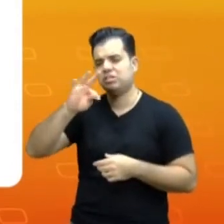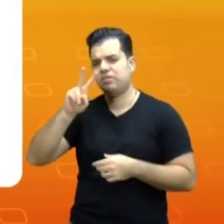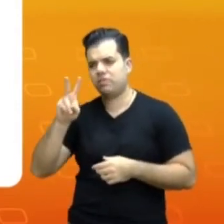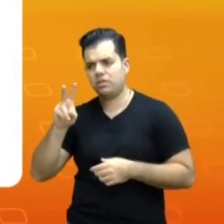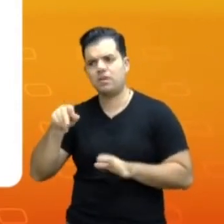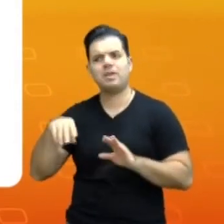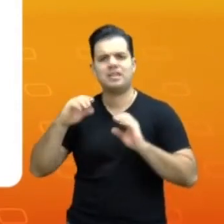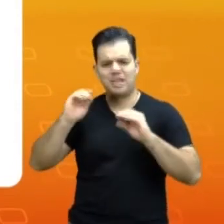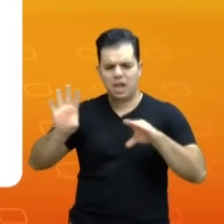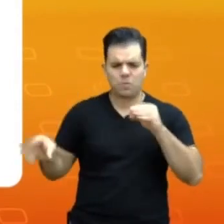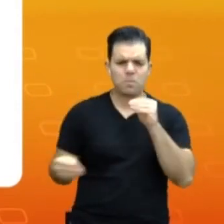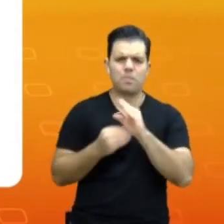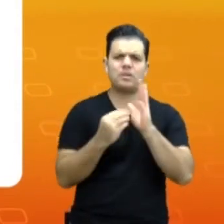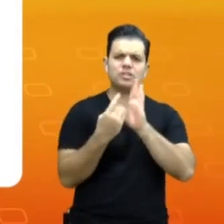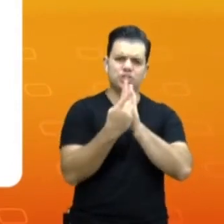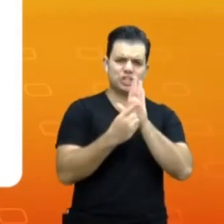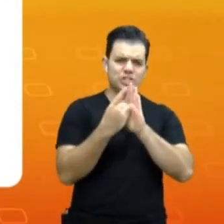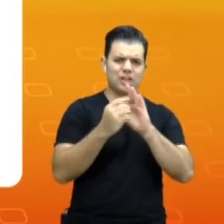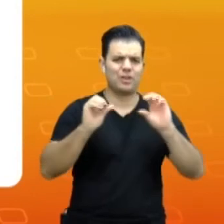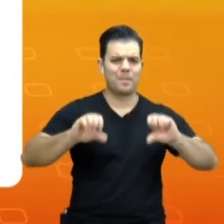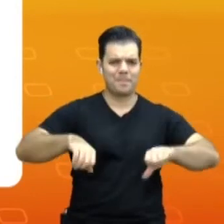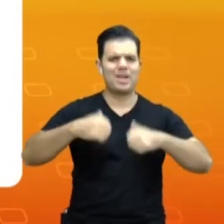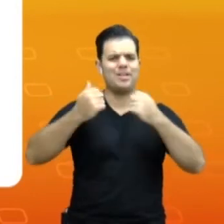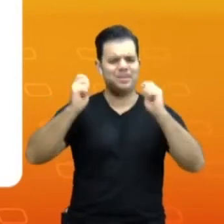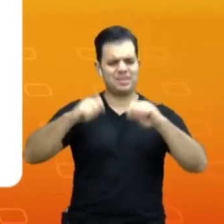isso fortemente.